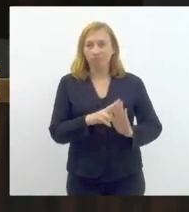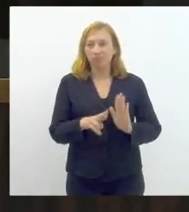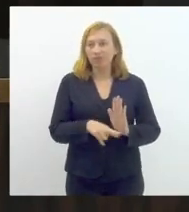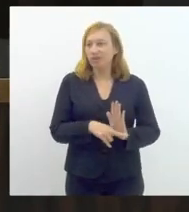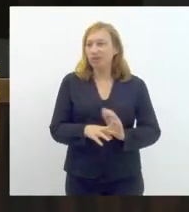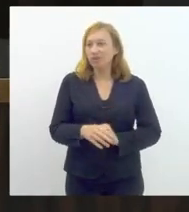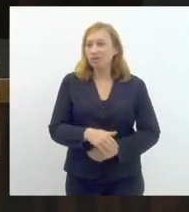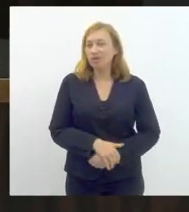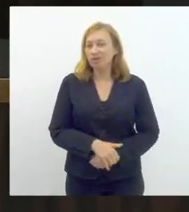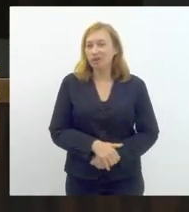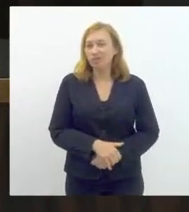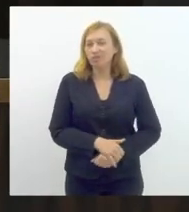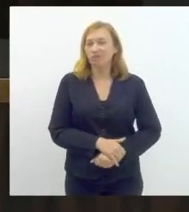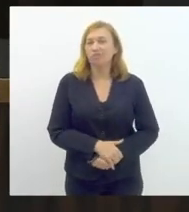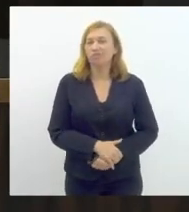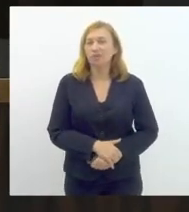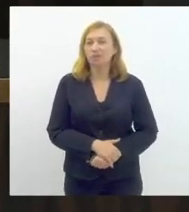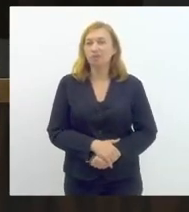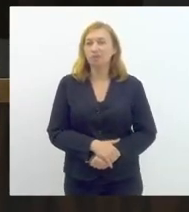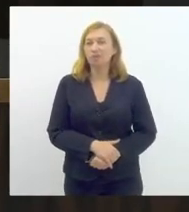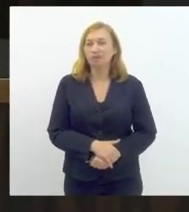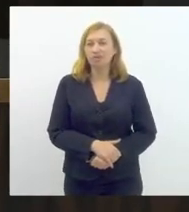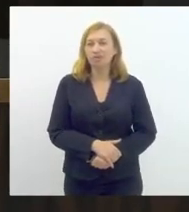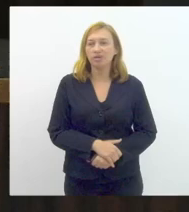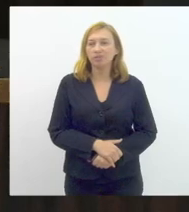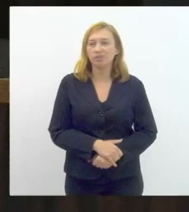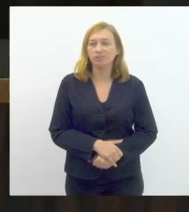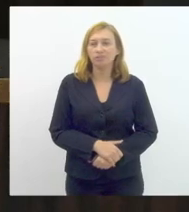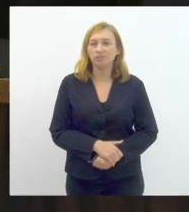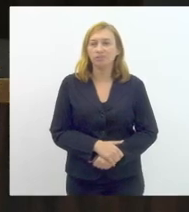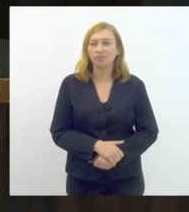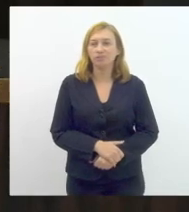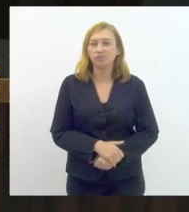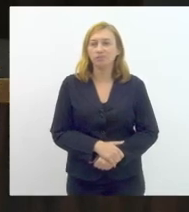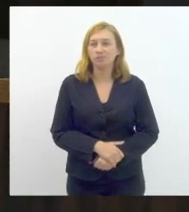da mesa. Então,